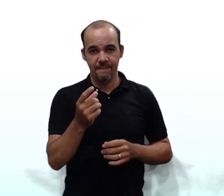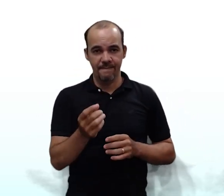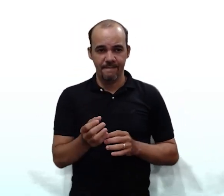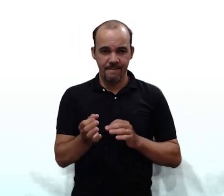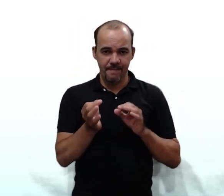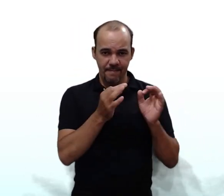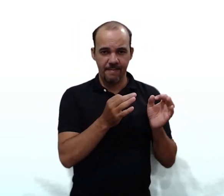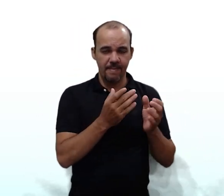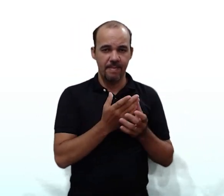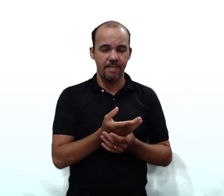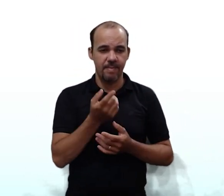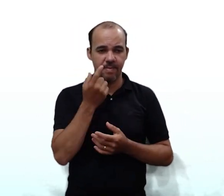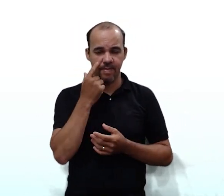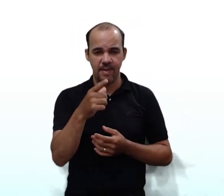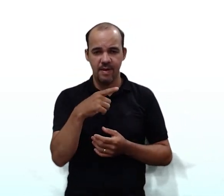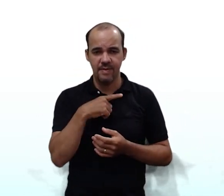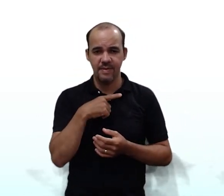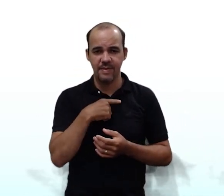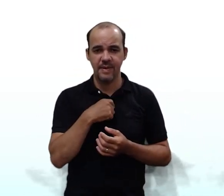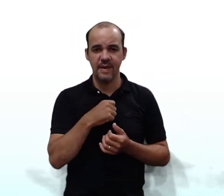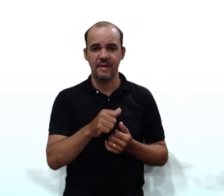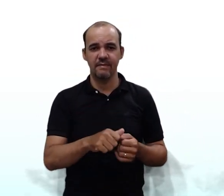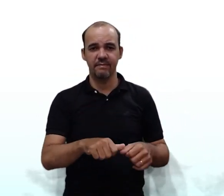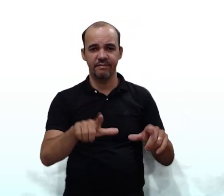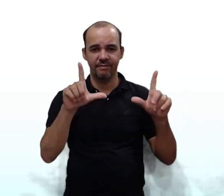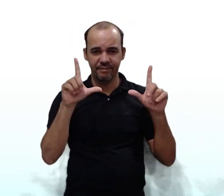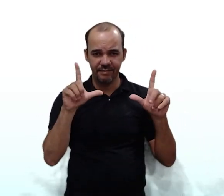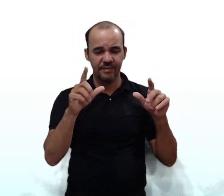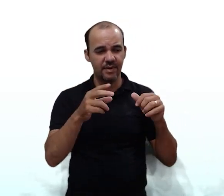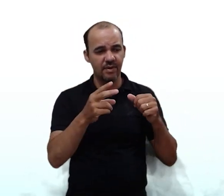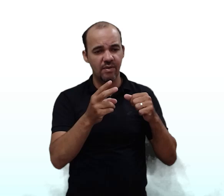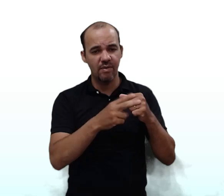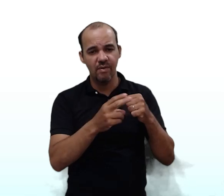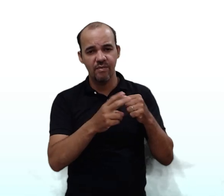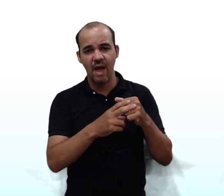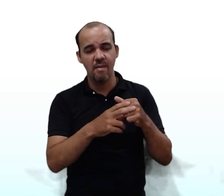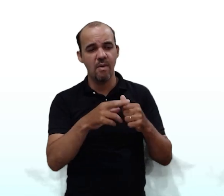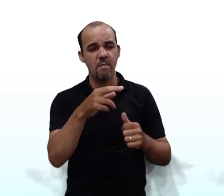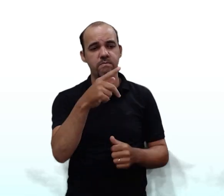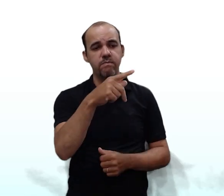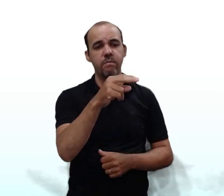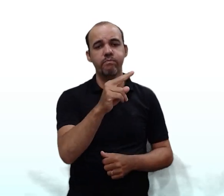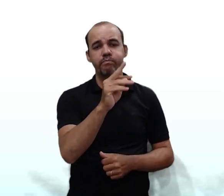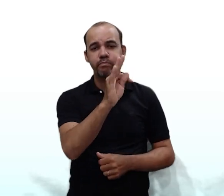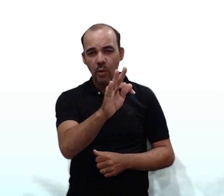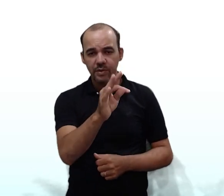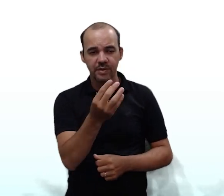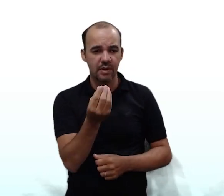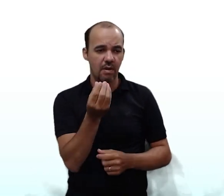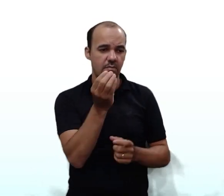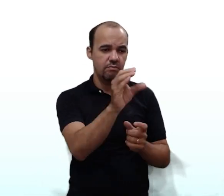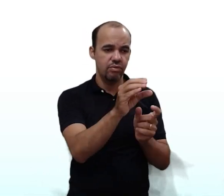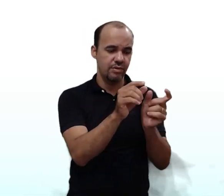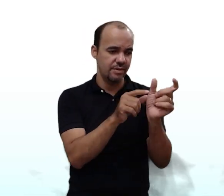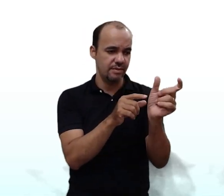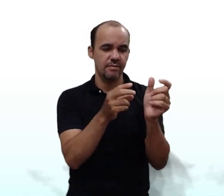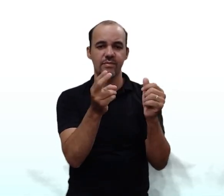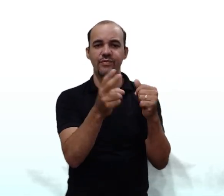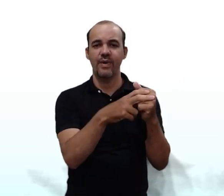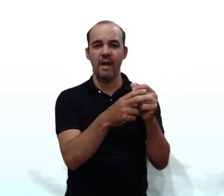aqui a gente tem na tua tela o mesmo verbo, que é o verbo put, e eu vou trocando esse put